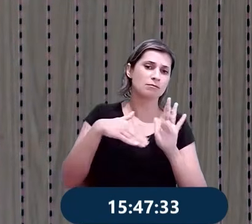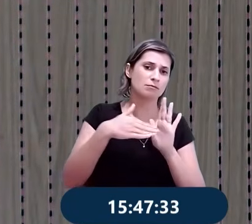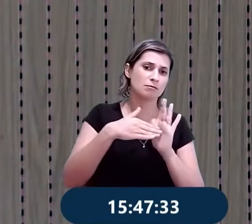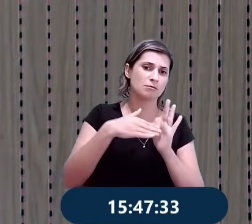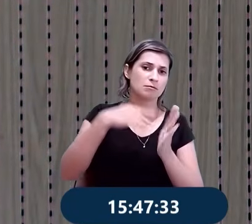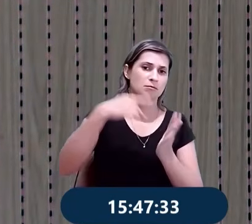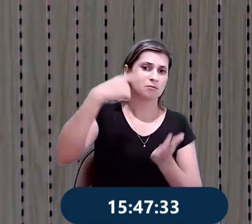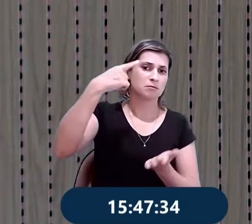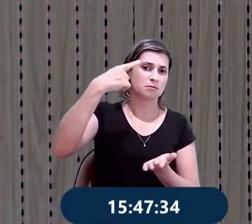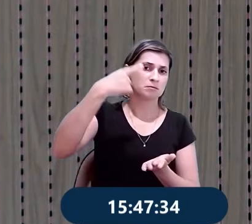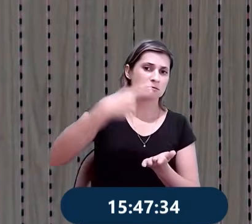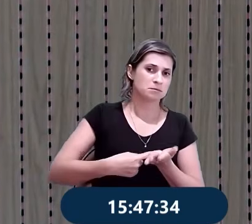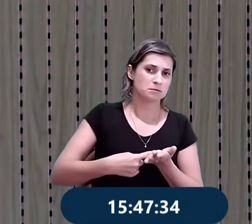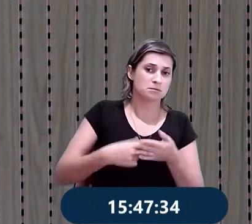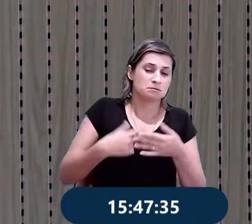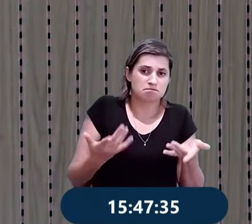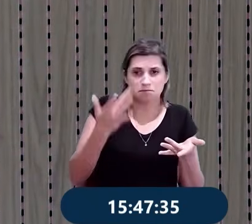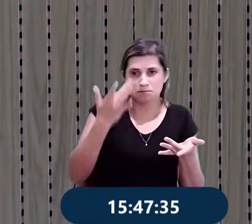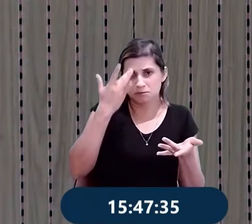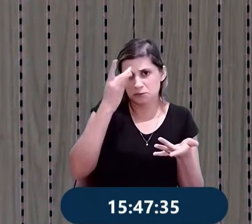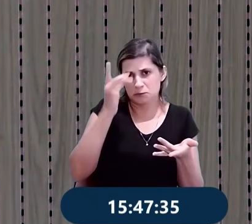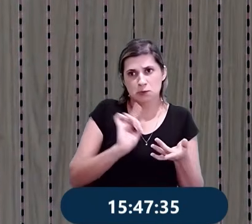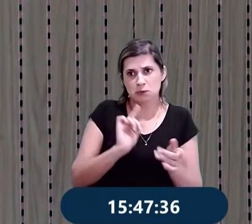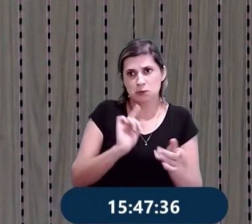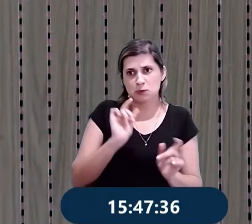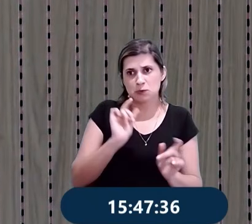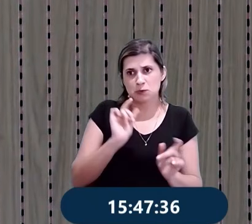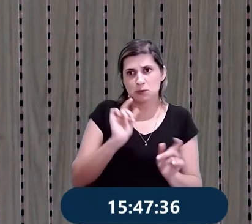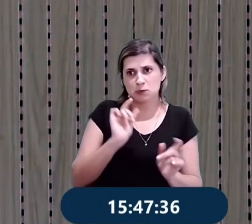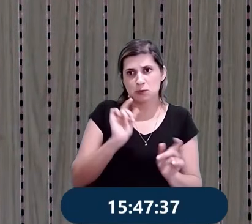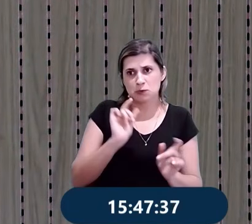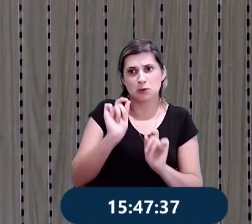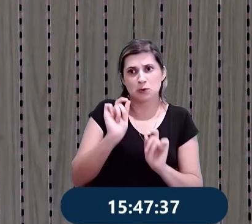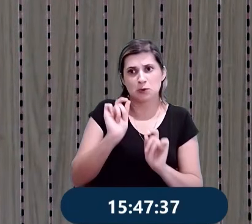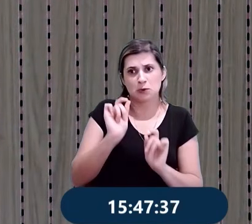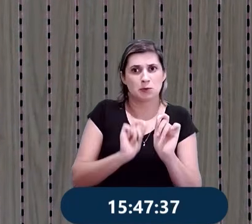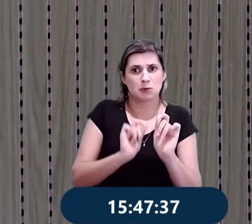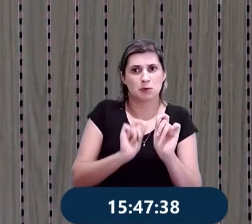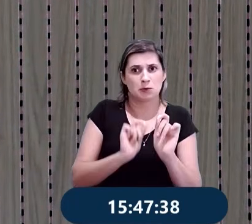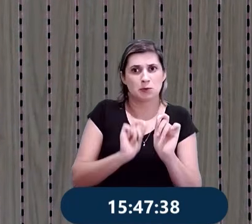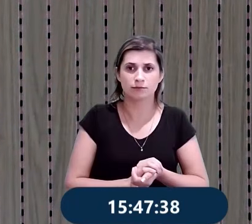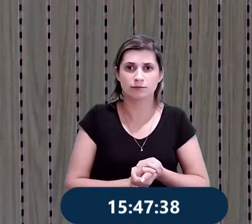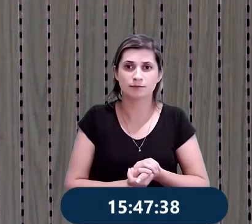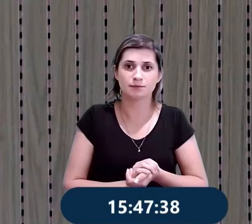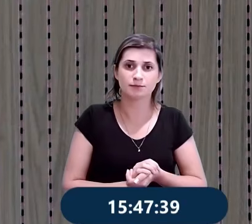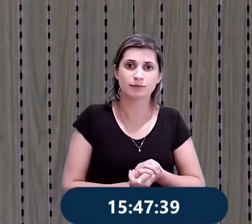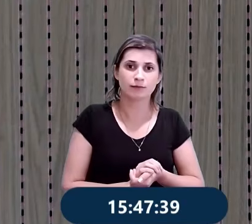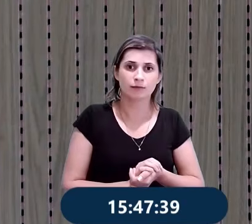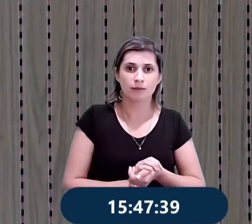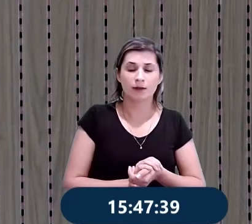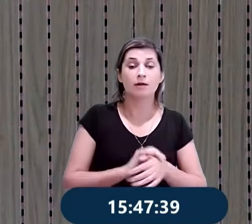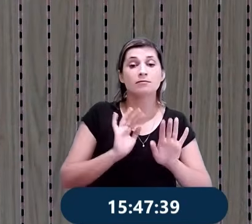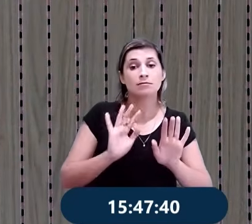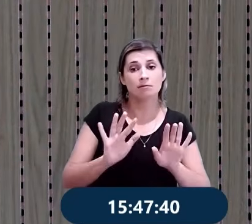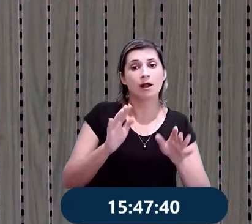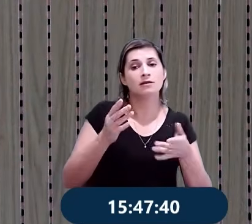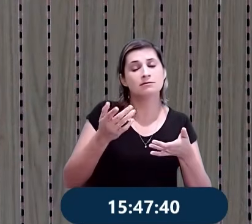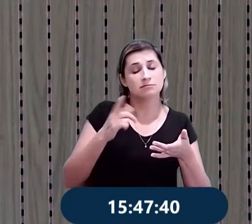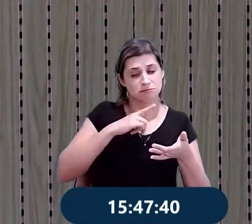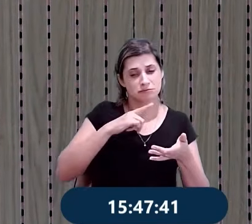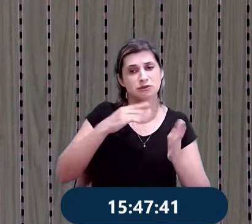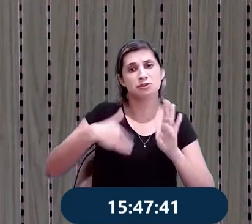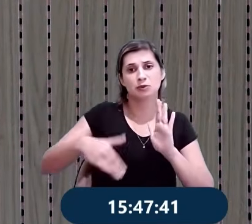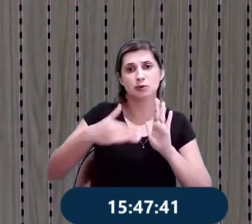também do que possa ter acontecido, mas estava tudo organizado em relação às datas, dia 14